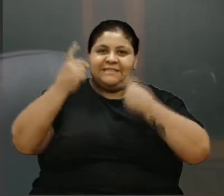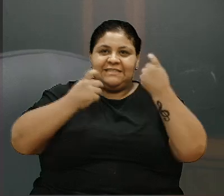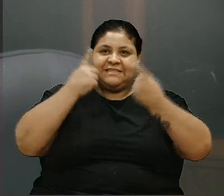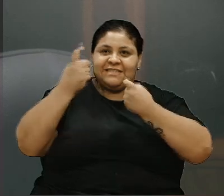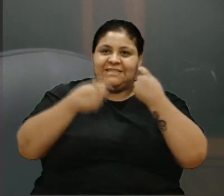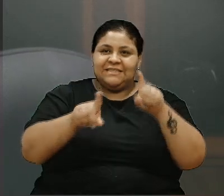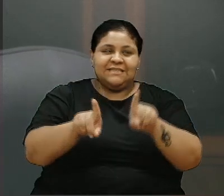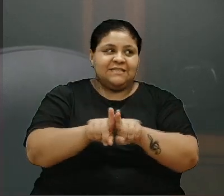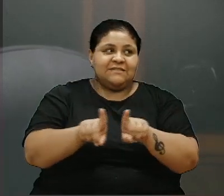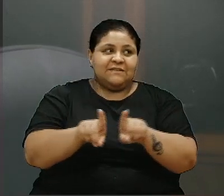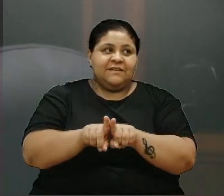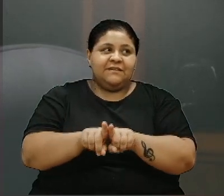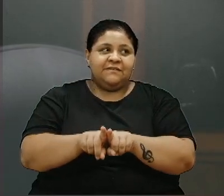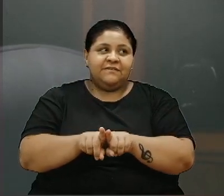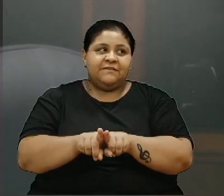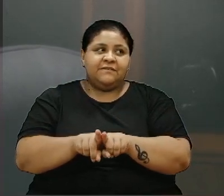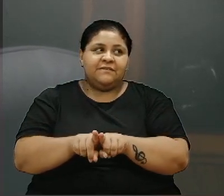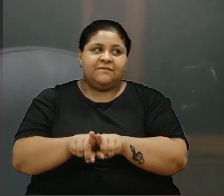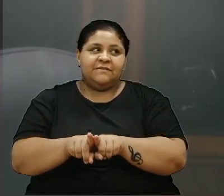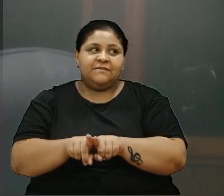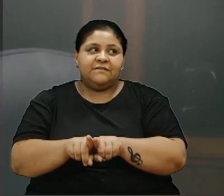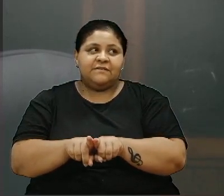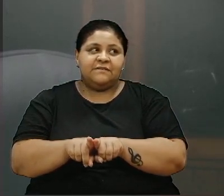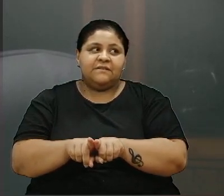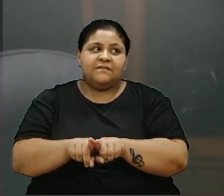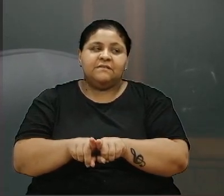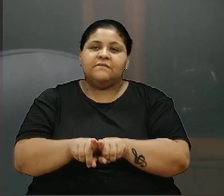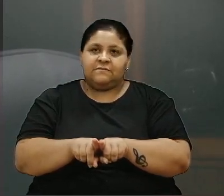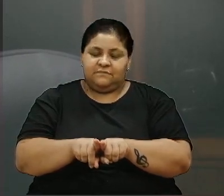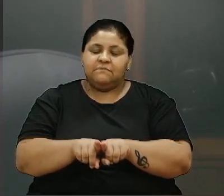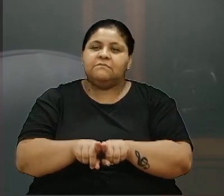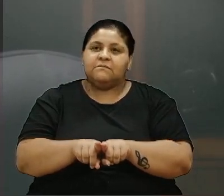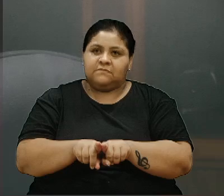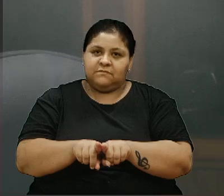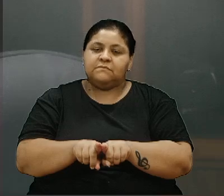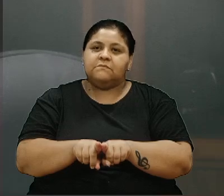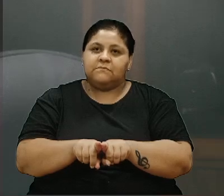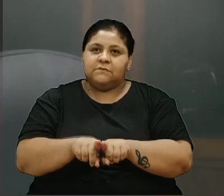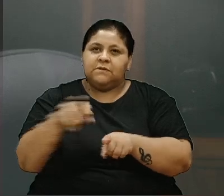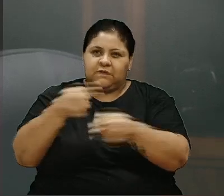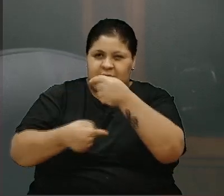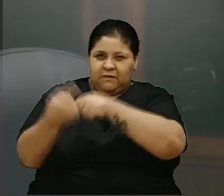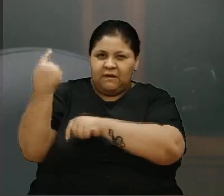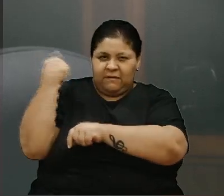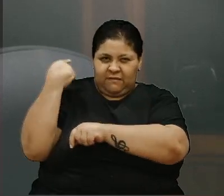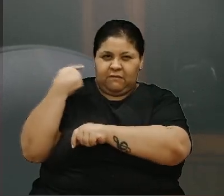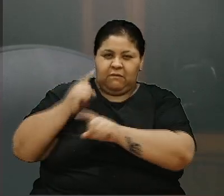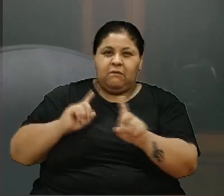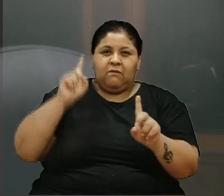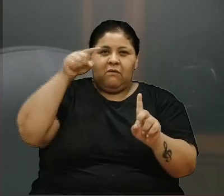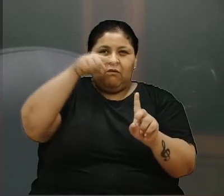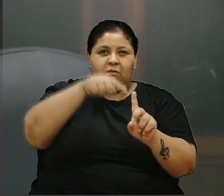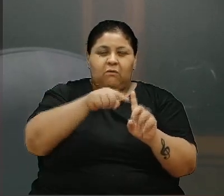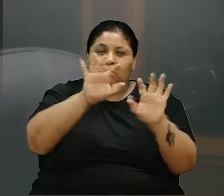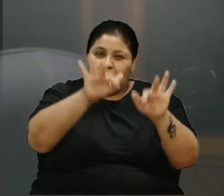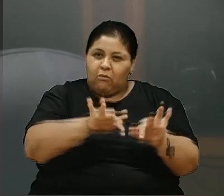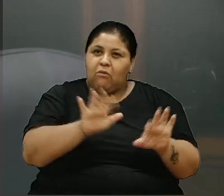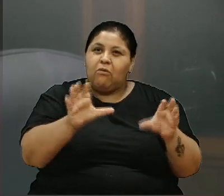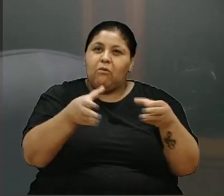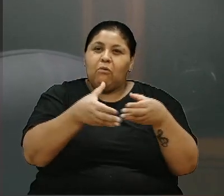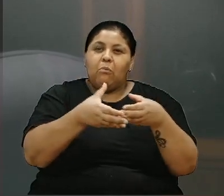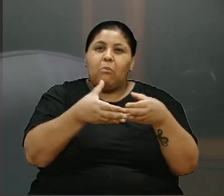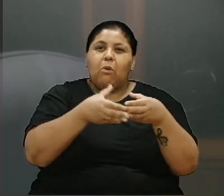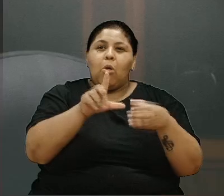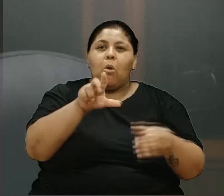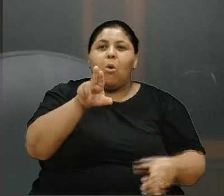que eu apresentei para o Executivo essa semana, que foi o que aconteceu na Estação Férrea final de semana passado, com a finalização do bloco do